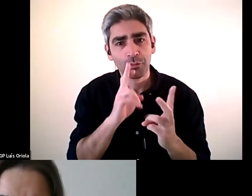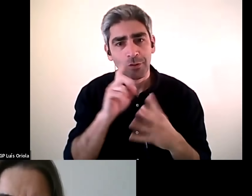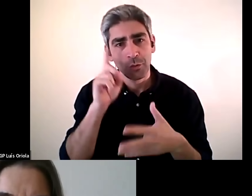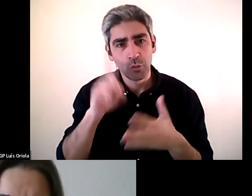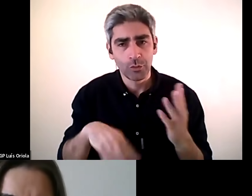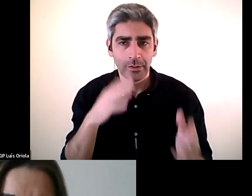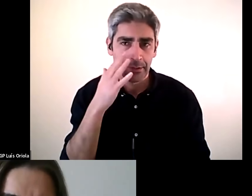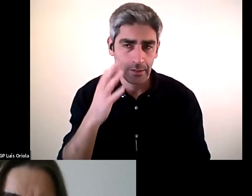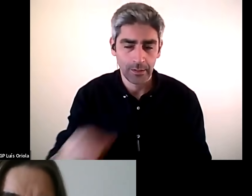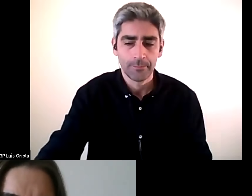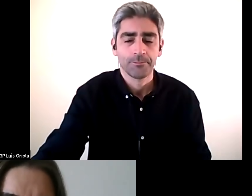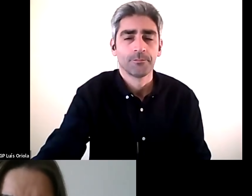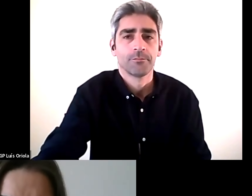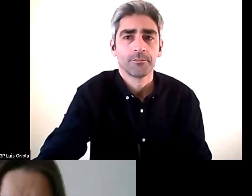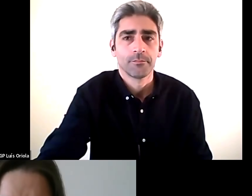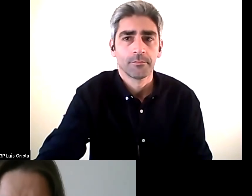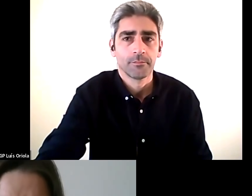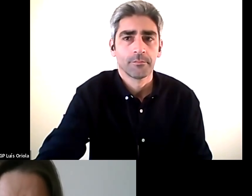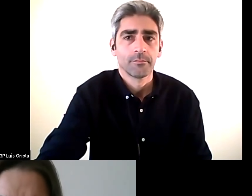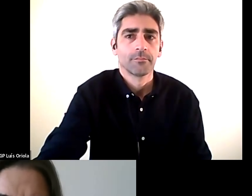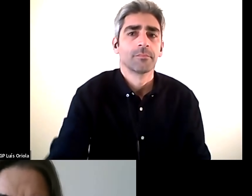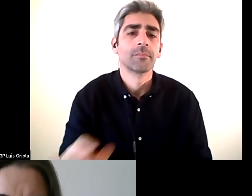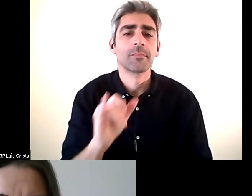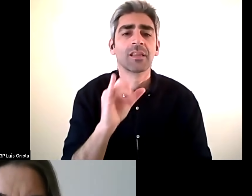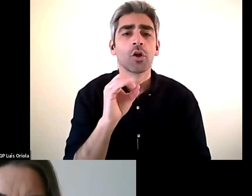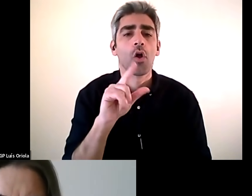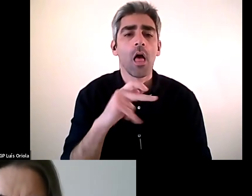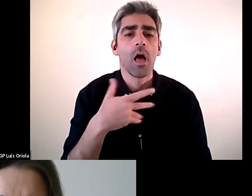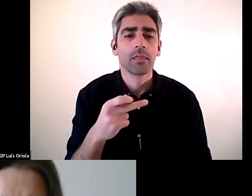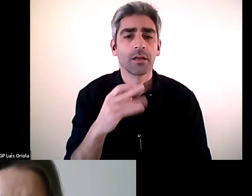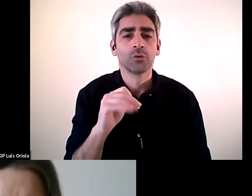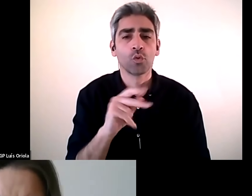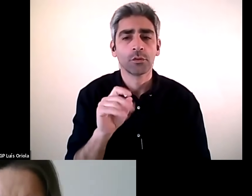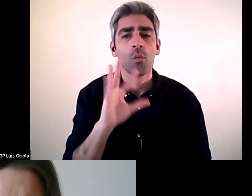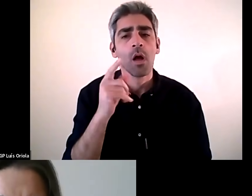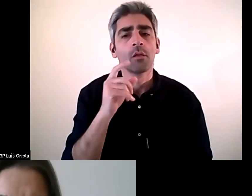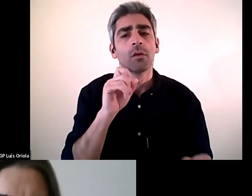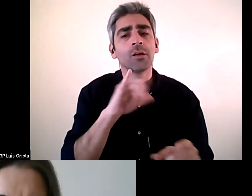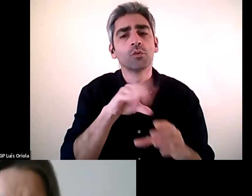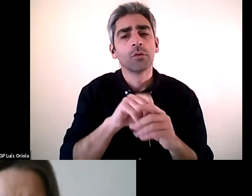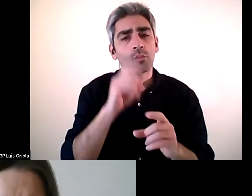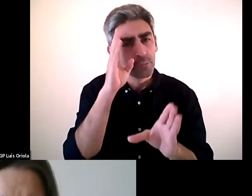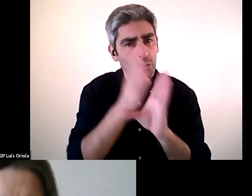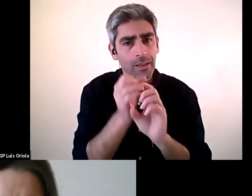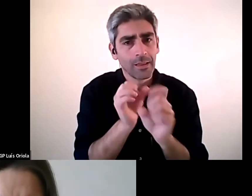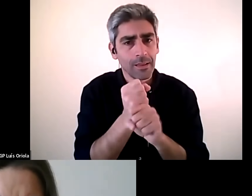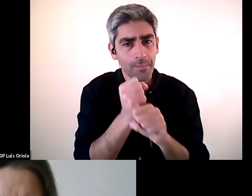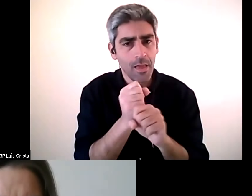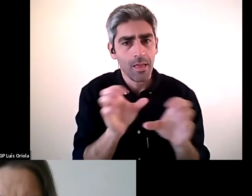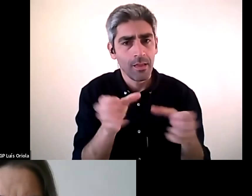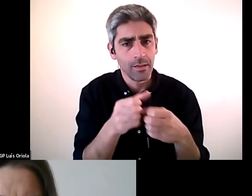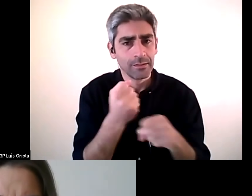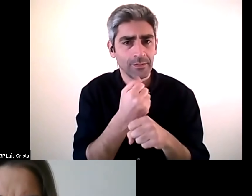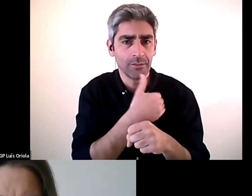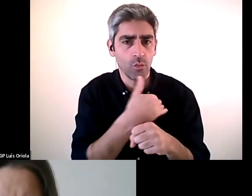todas. Começo logo com a Yolanda de Sousa. Para quando a inclusão de um psicólogo do trabalho na equipa de serviços de saúde